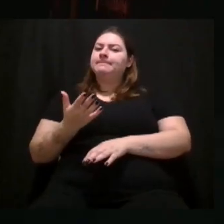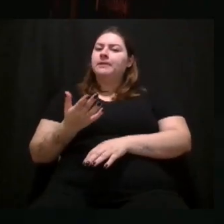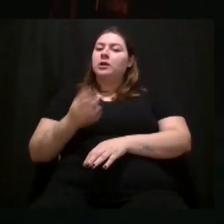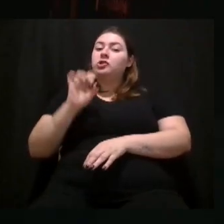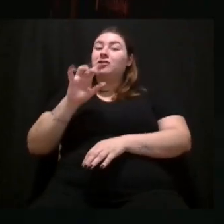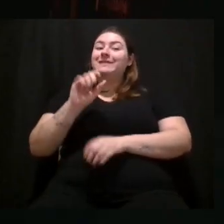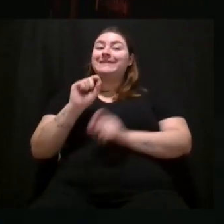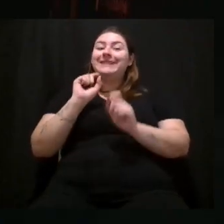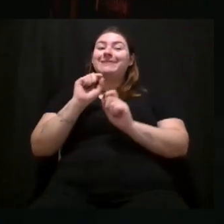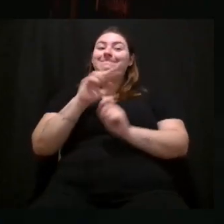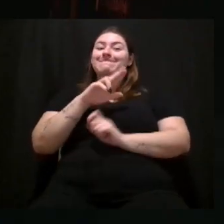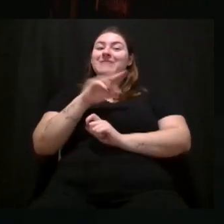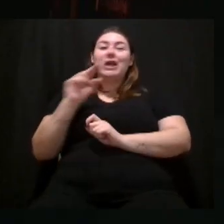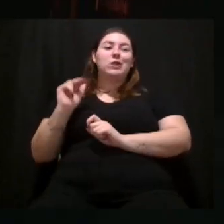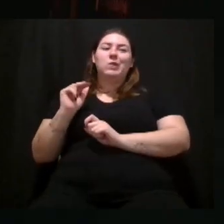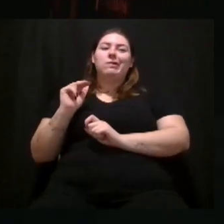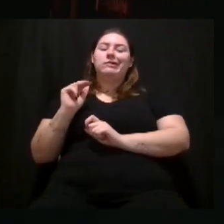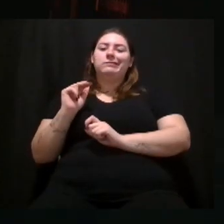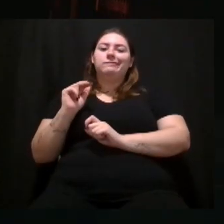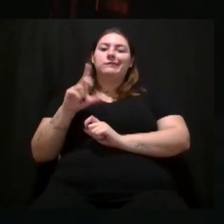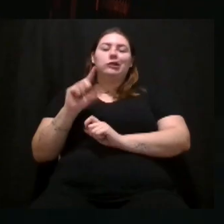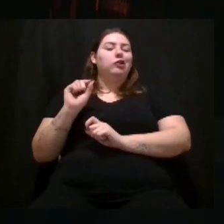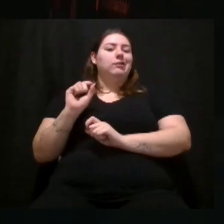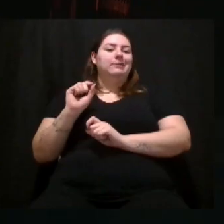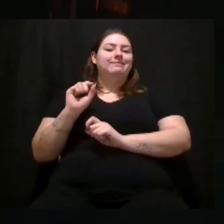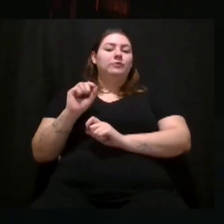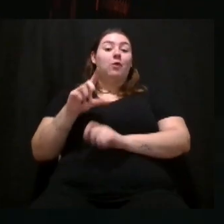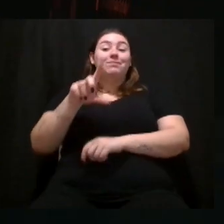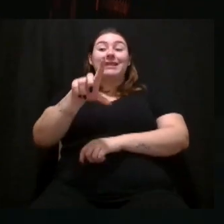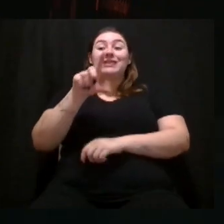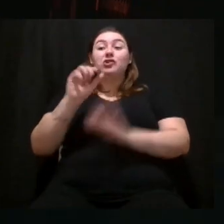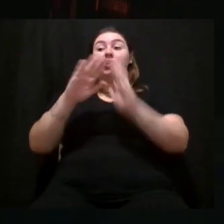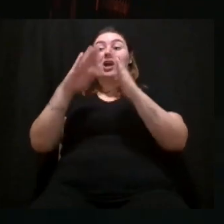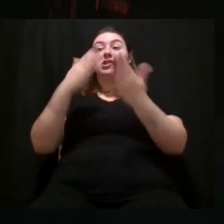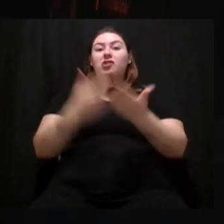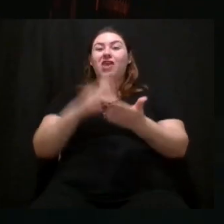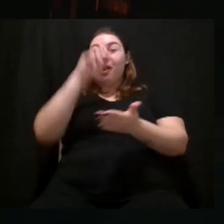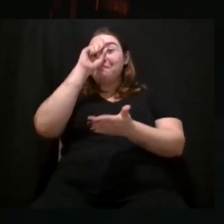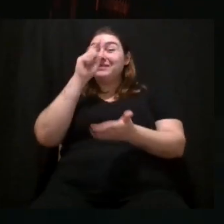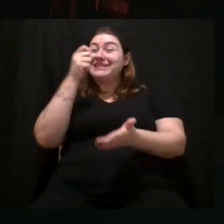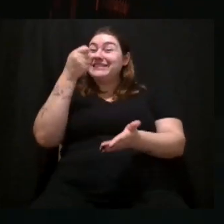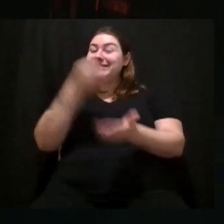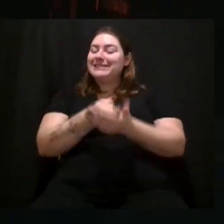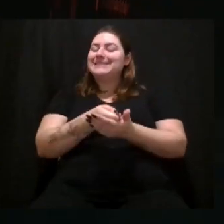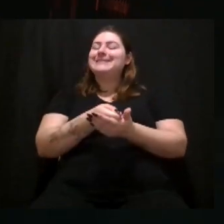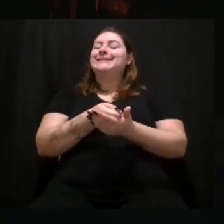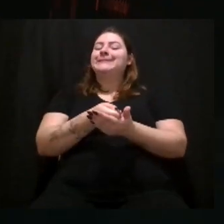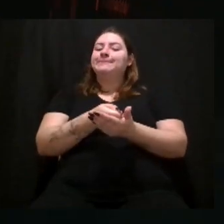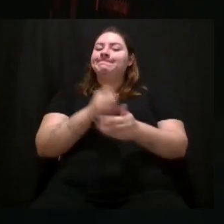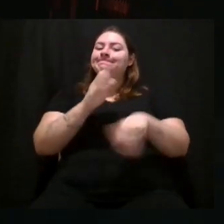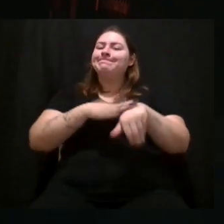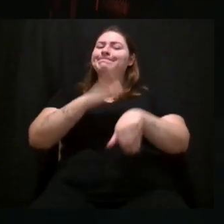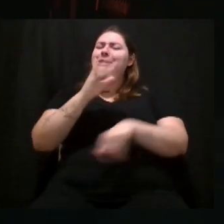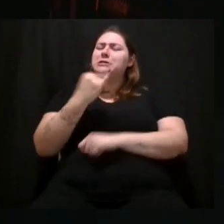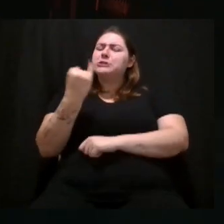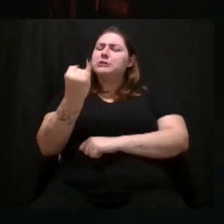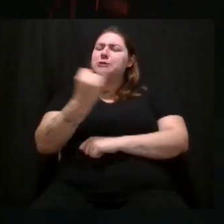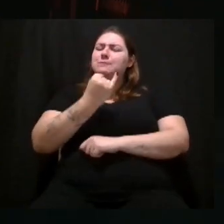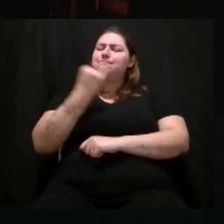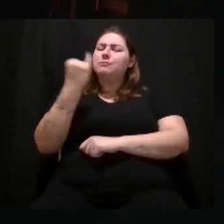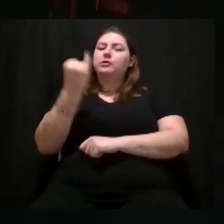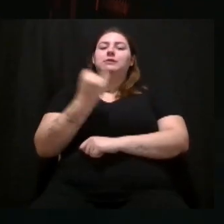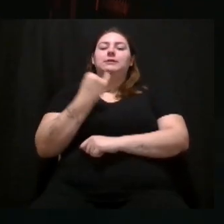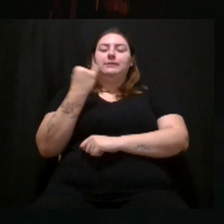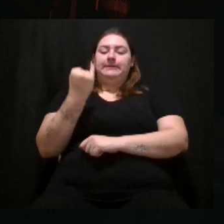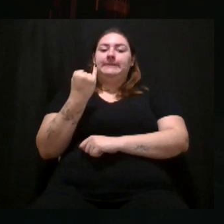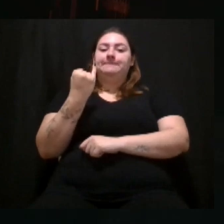momento. Escolher a escola de um filho está entre as decisões, gente, mais importantes da vida de qualquer família. Mas